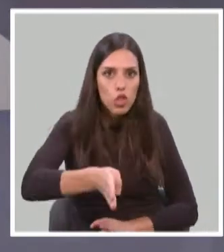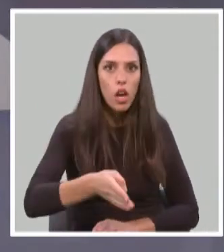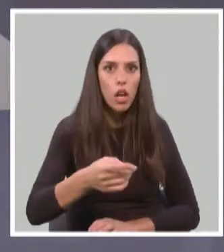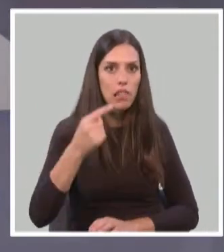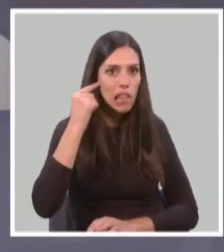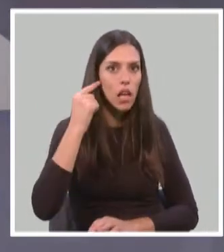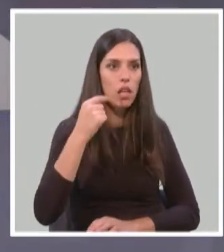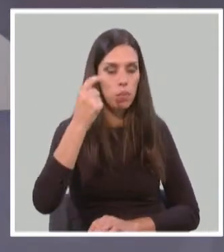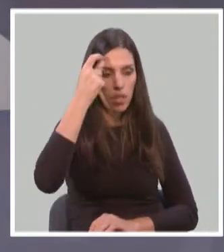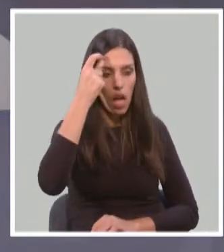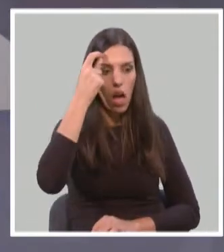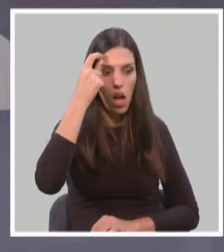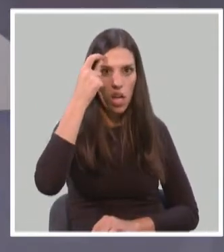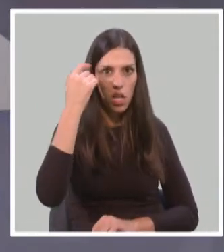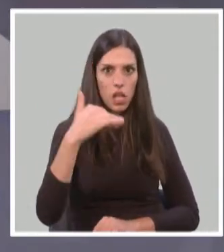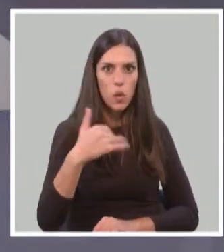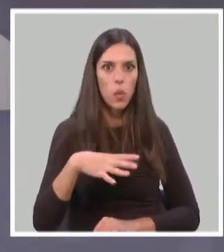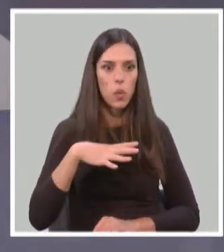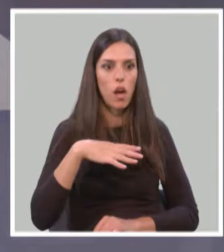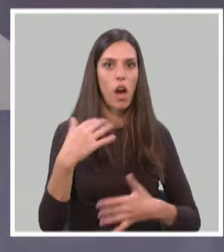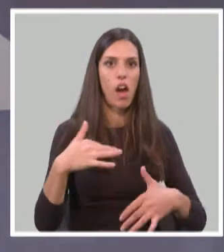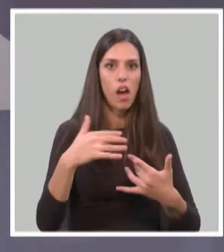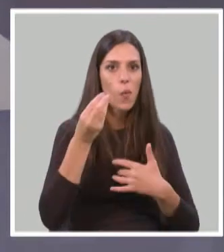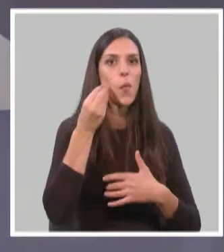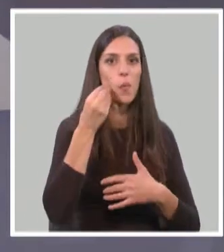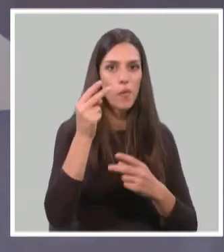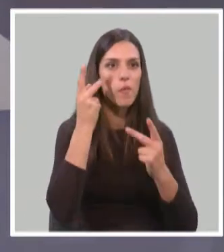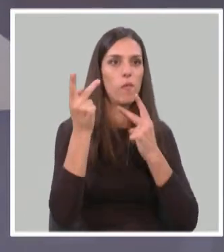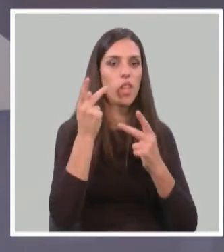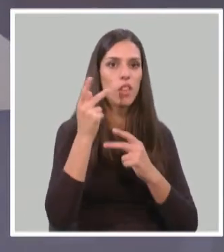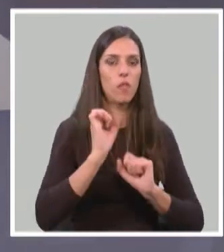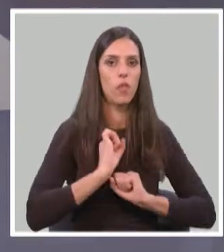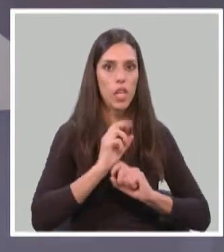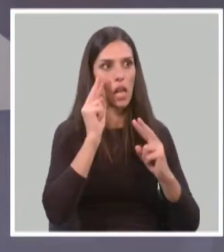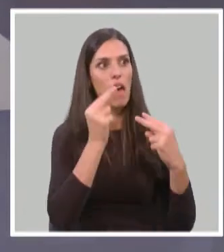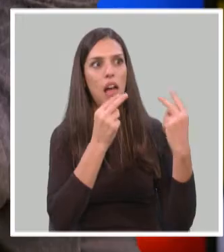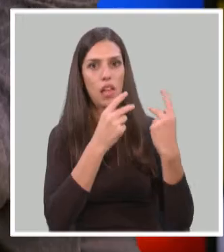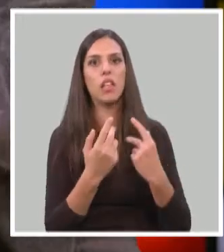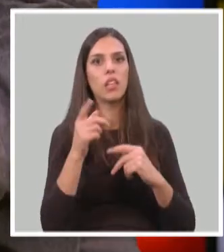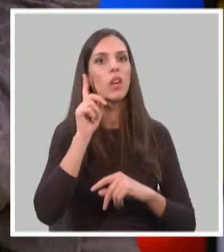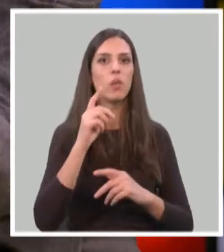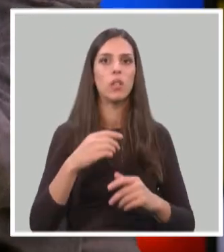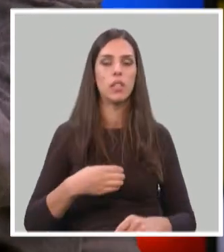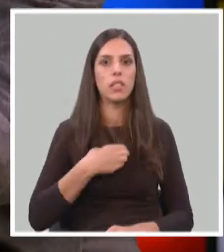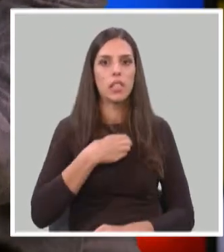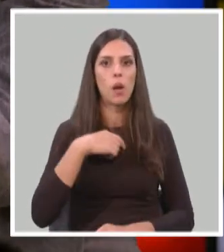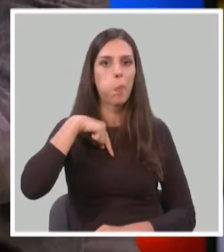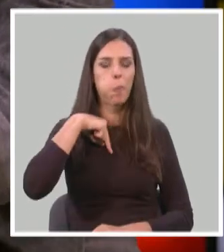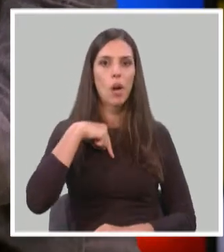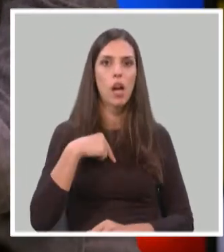do caminho ou que se calhar já passaste meio e então torna-se de repente urgente fazer as coisas tuas.